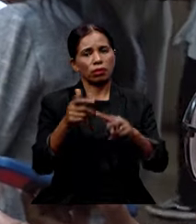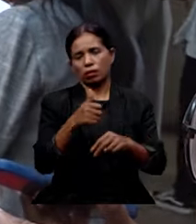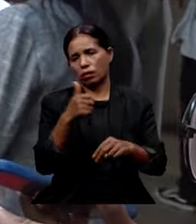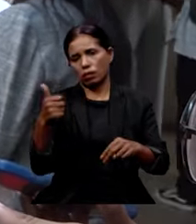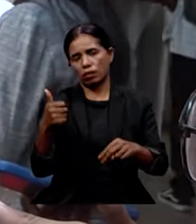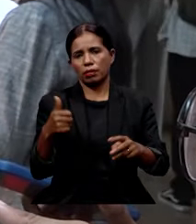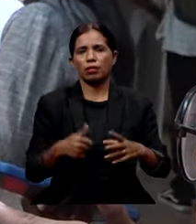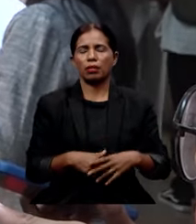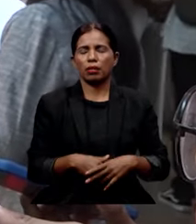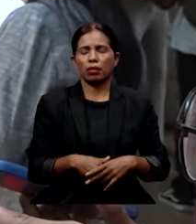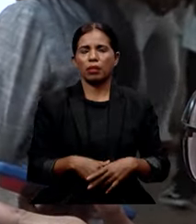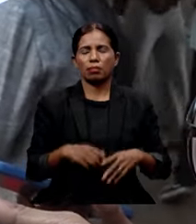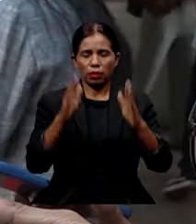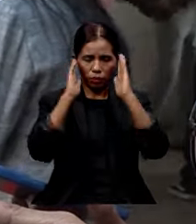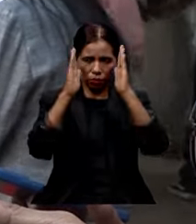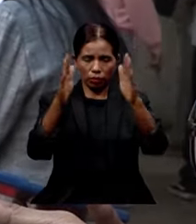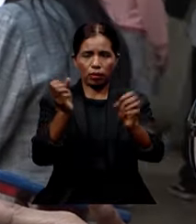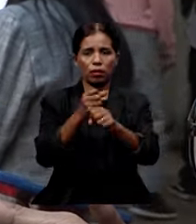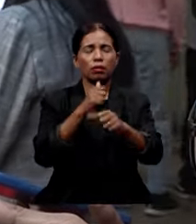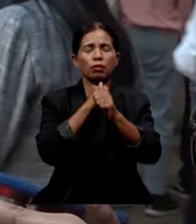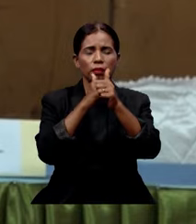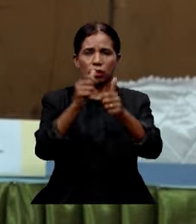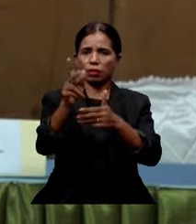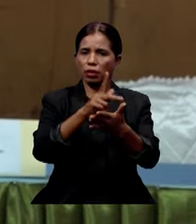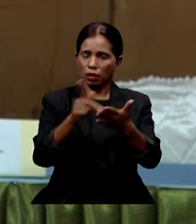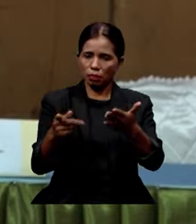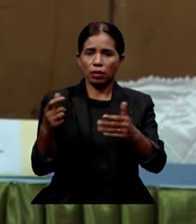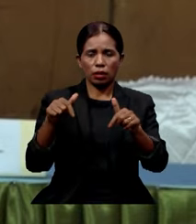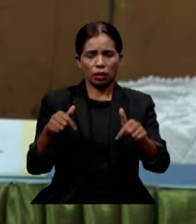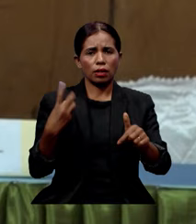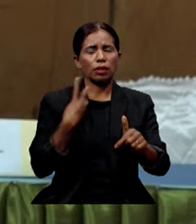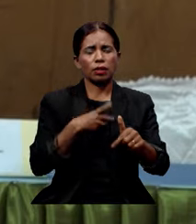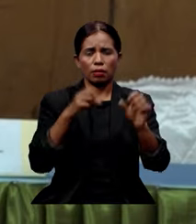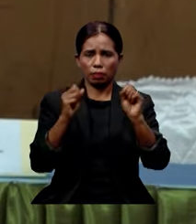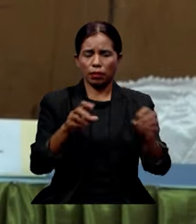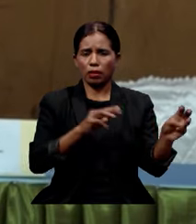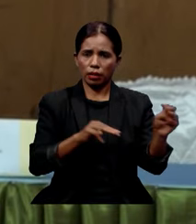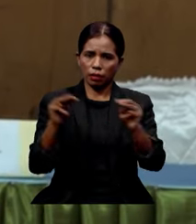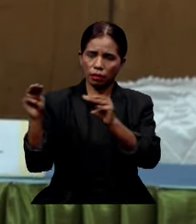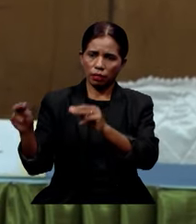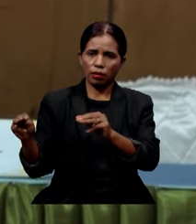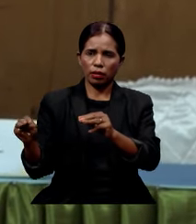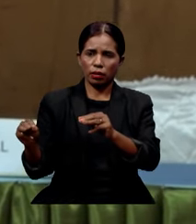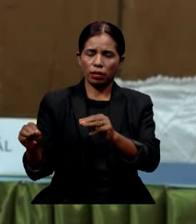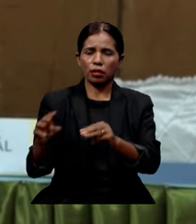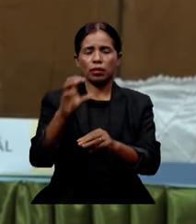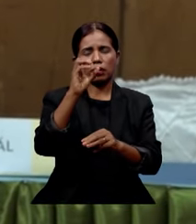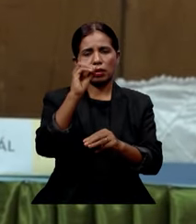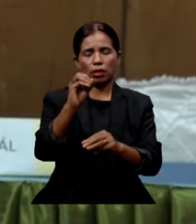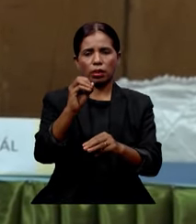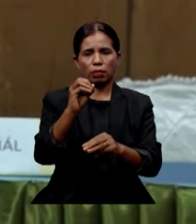que concentra e a advocacia para crime, né? A tu né, e tebele alcança a afirmação de Angata zero